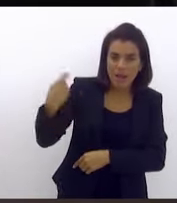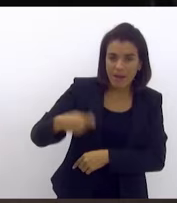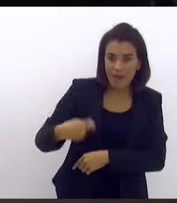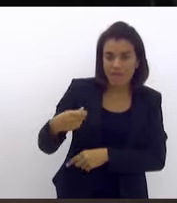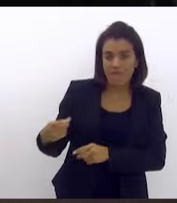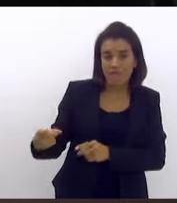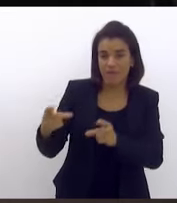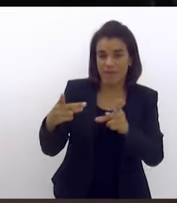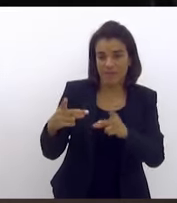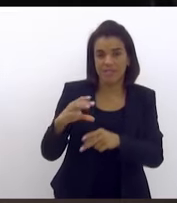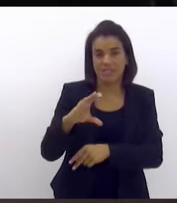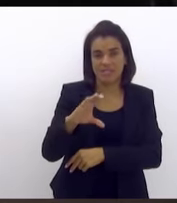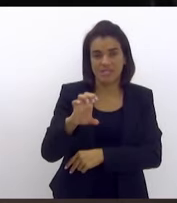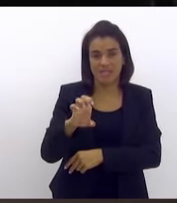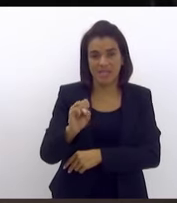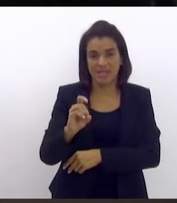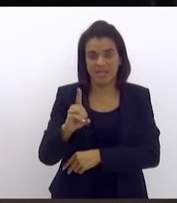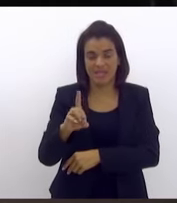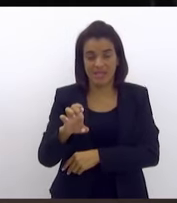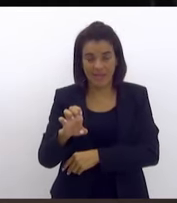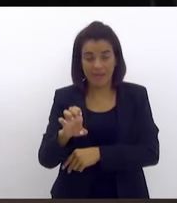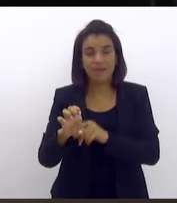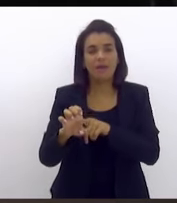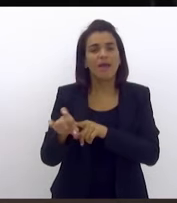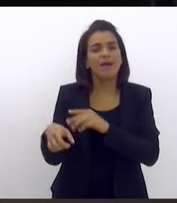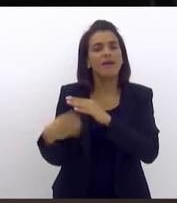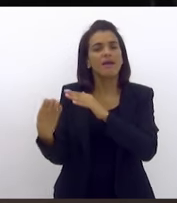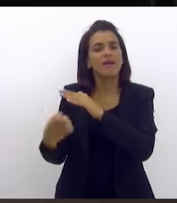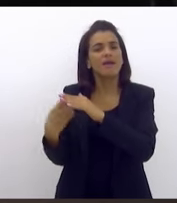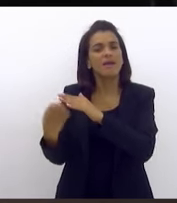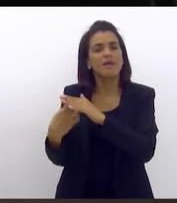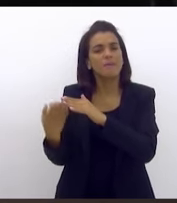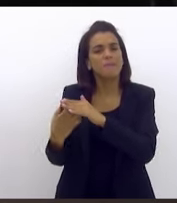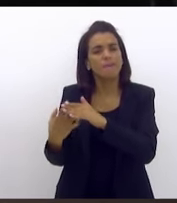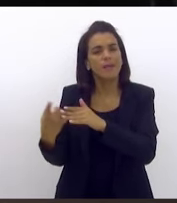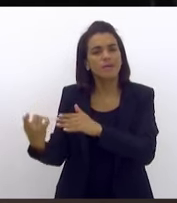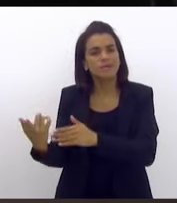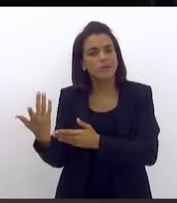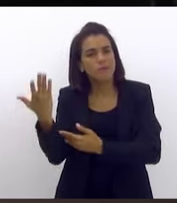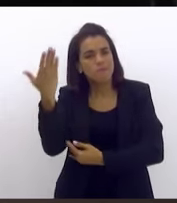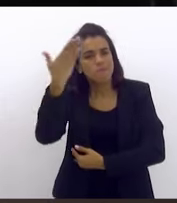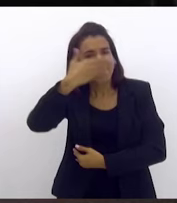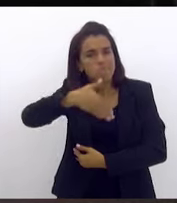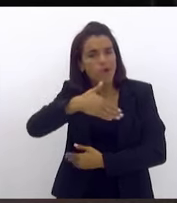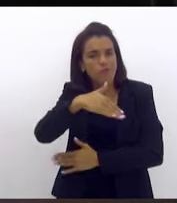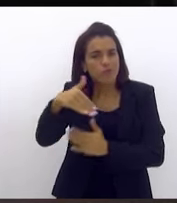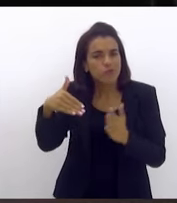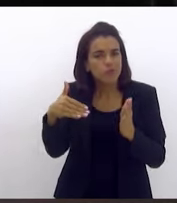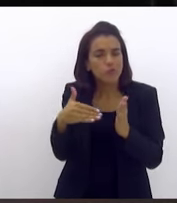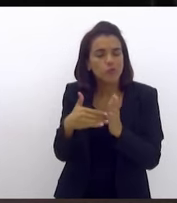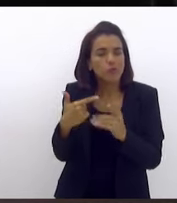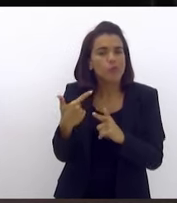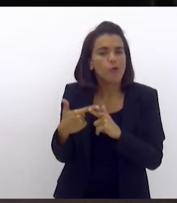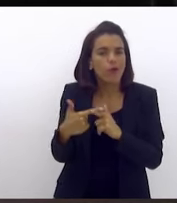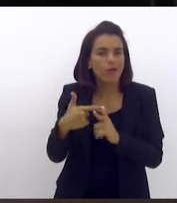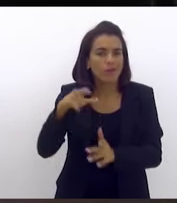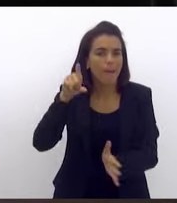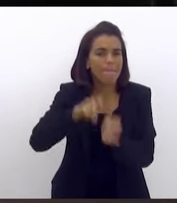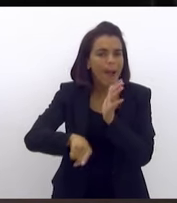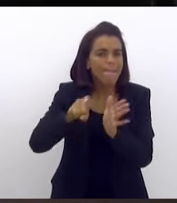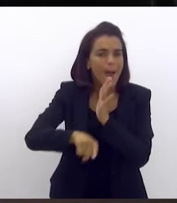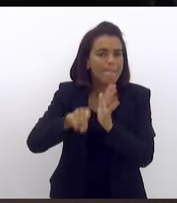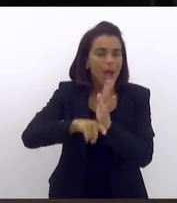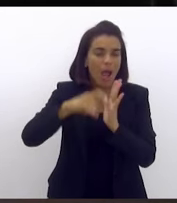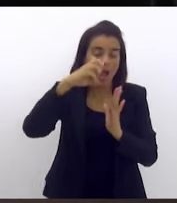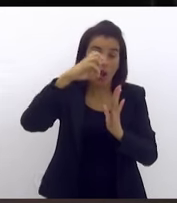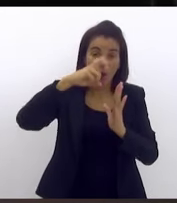venda da SEDAI, essas empresas todas não prestam conta da quantidade de água que está comprando da